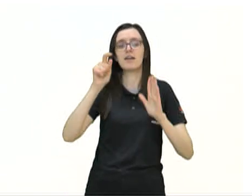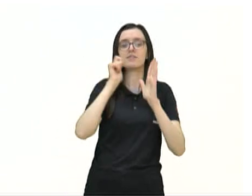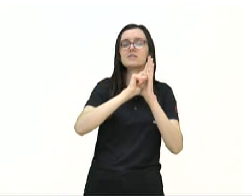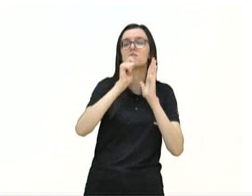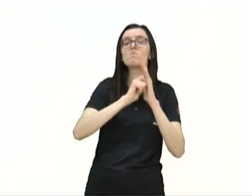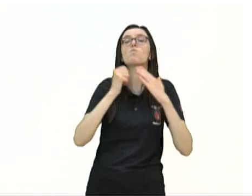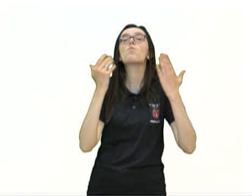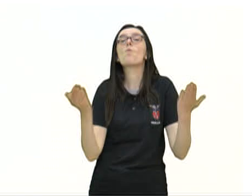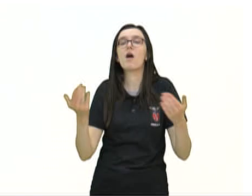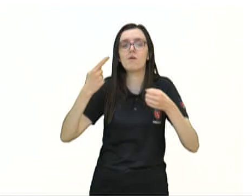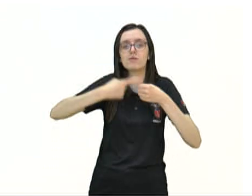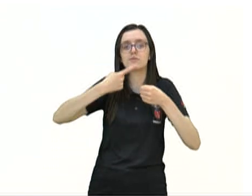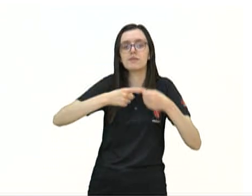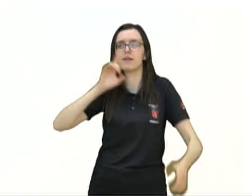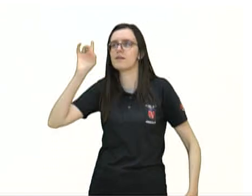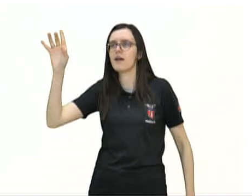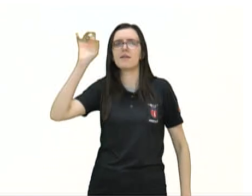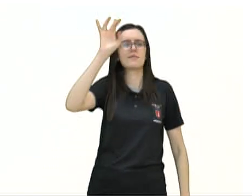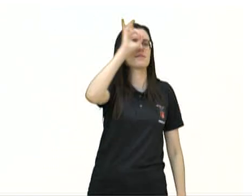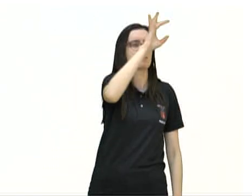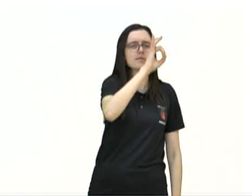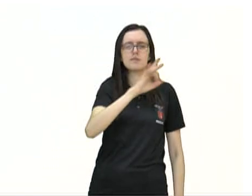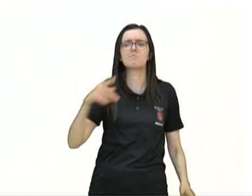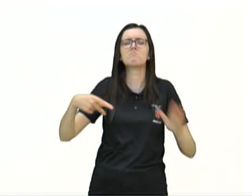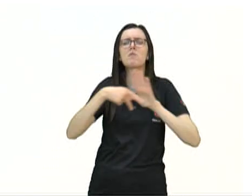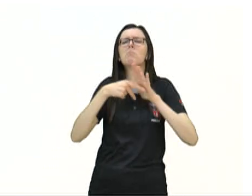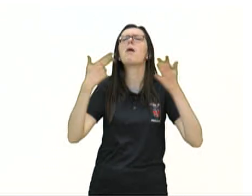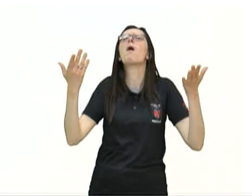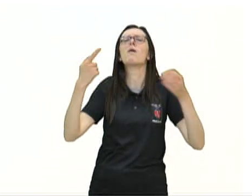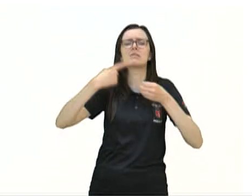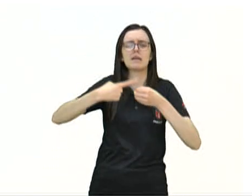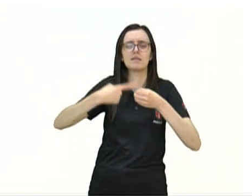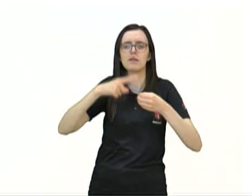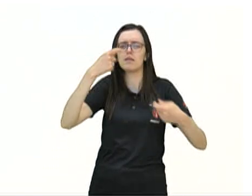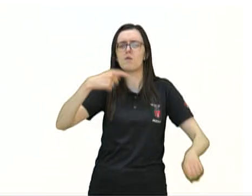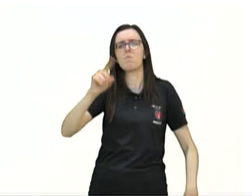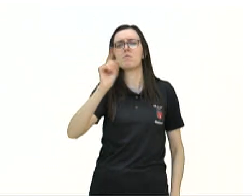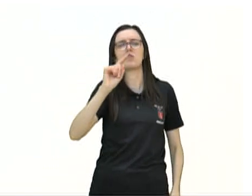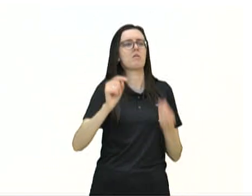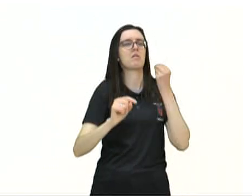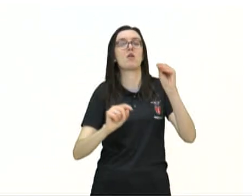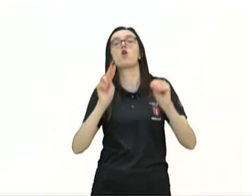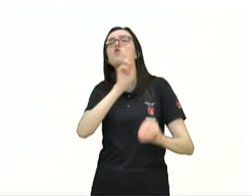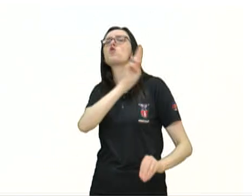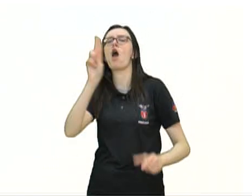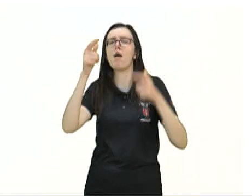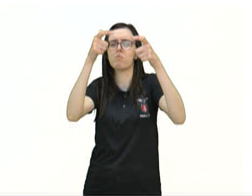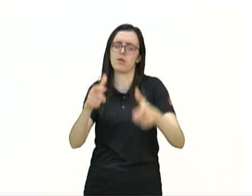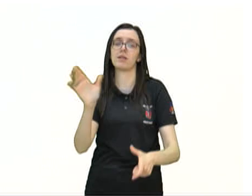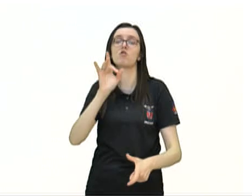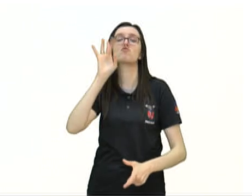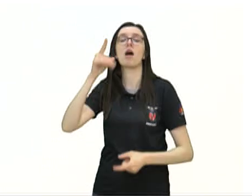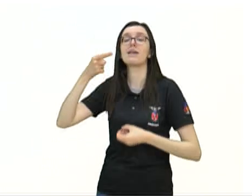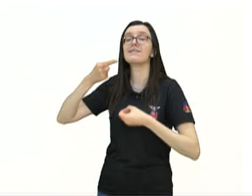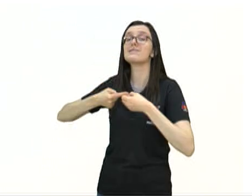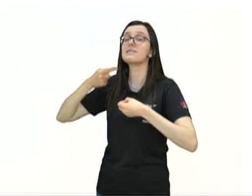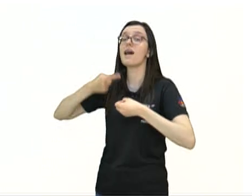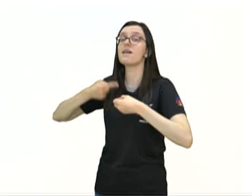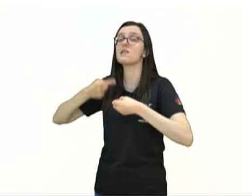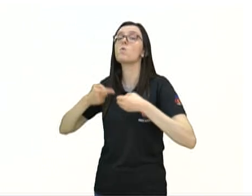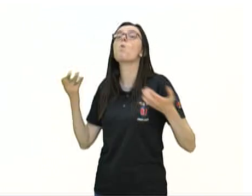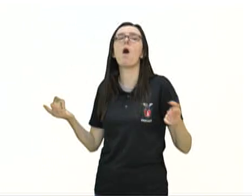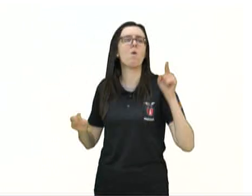qual cidade cada ponto turístico pertence. Você não precisa nem colocar o nome do ponto turístico, somente a